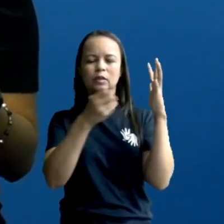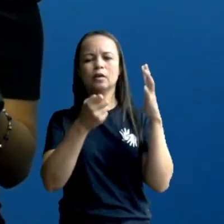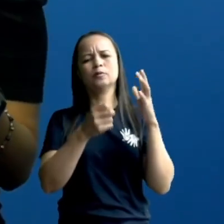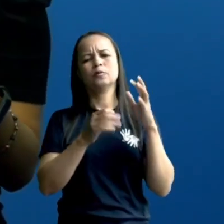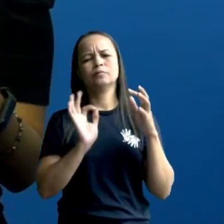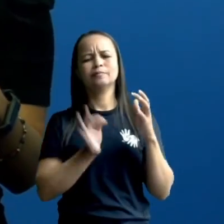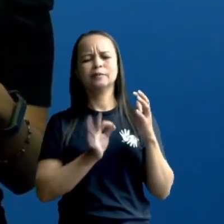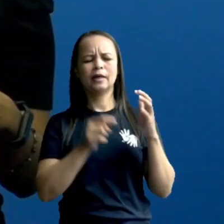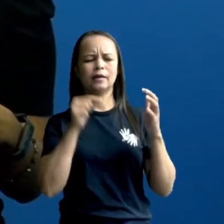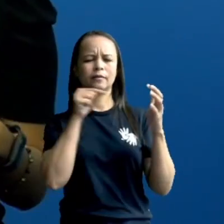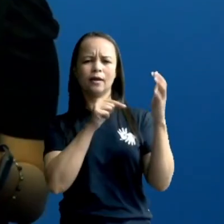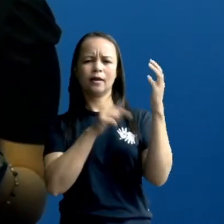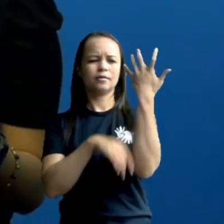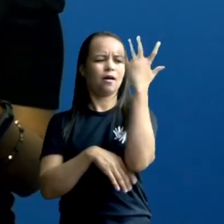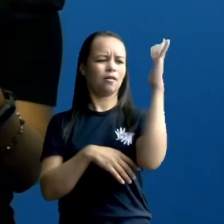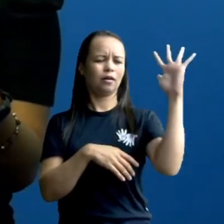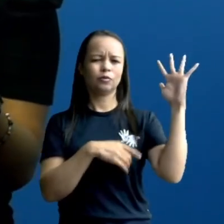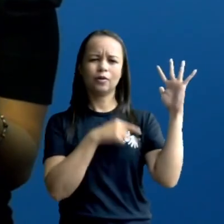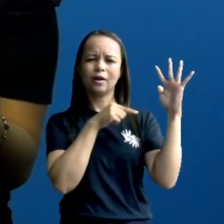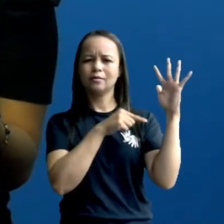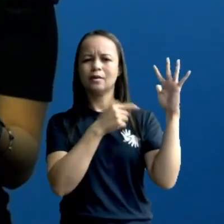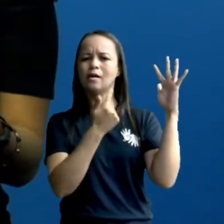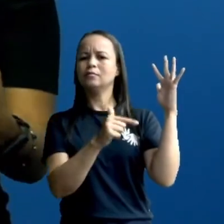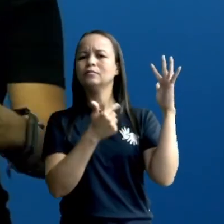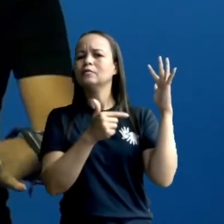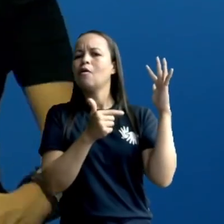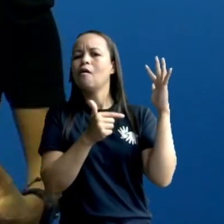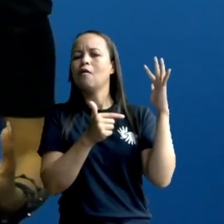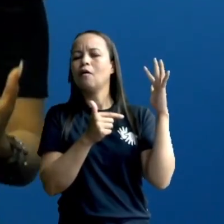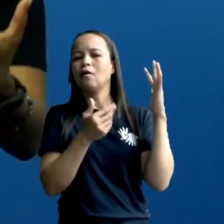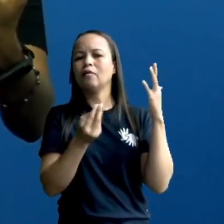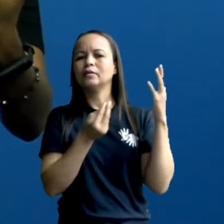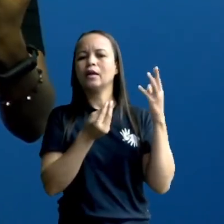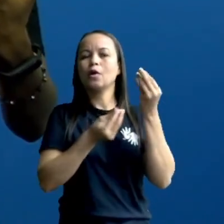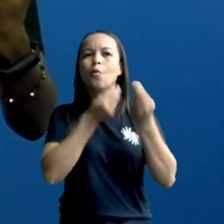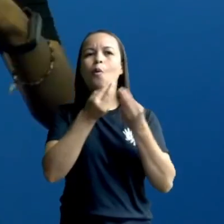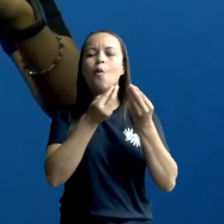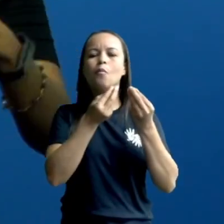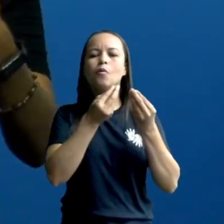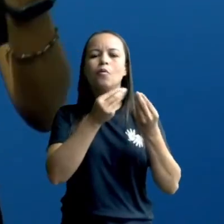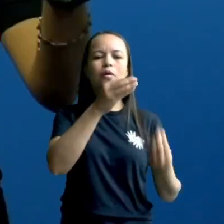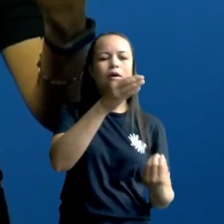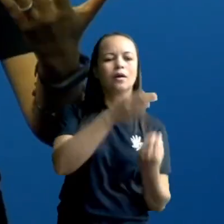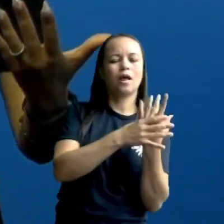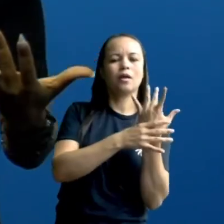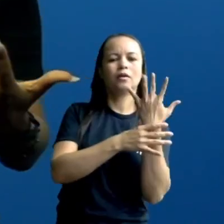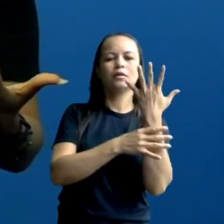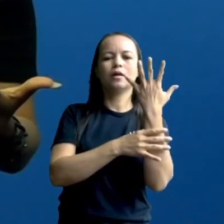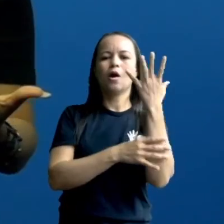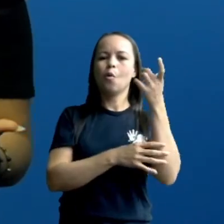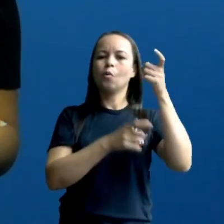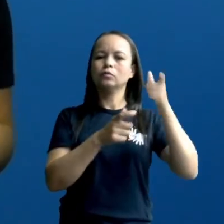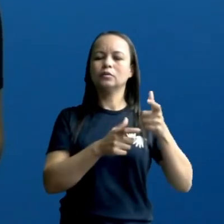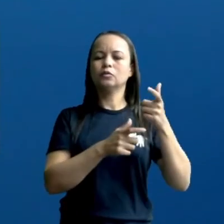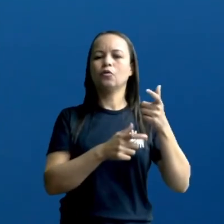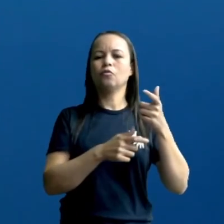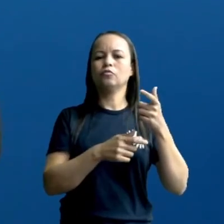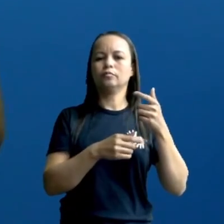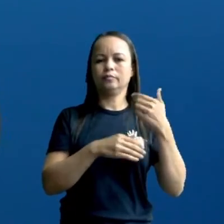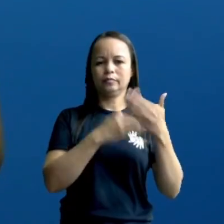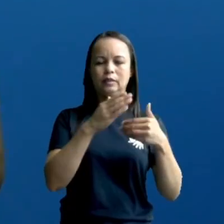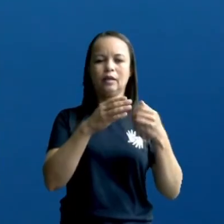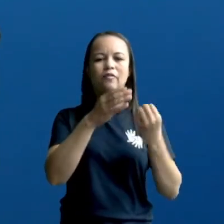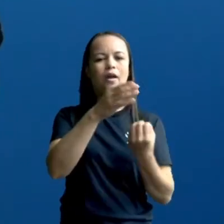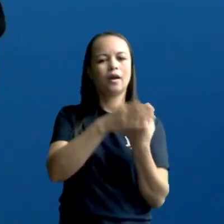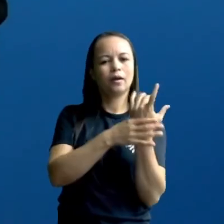certeza a natureza ela não vai assim, repor em tempo hábil para poder salvar aquele local. Ela vai